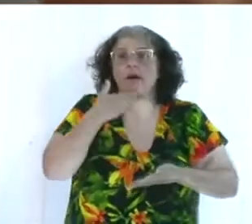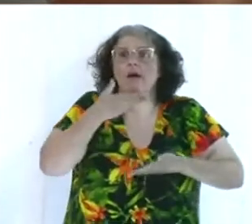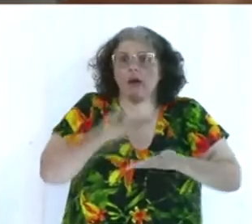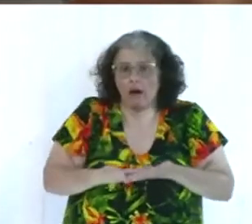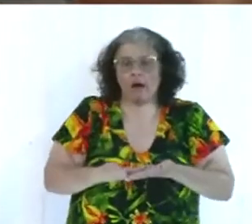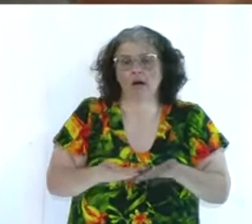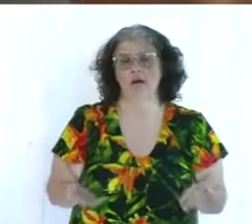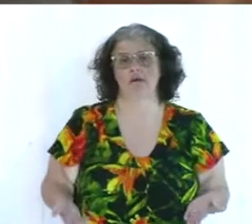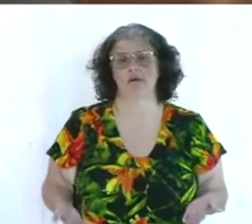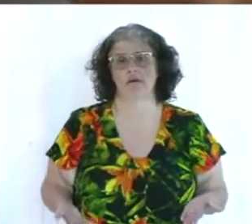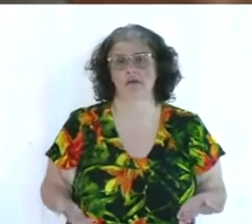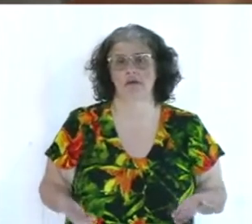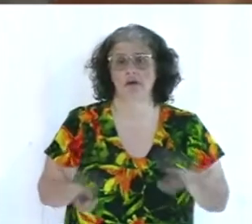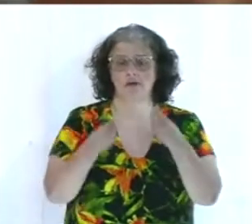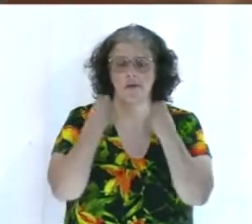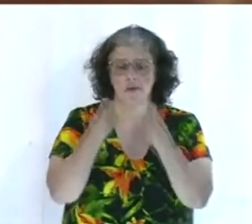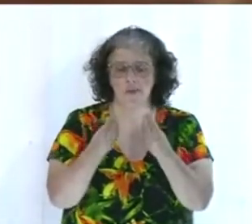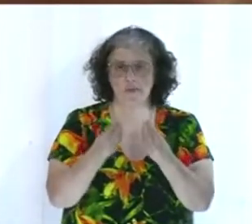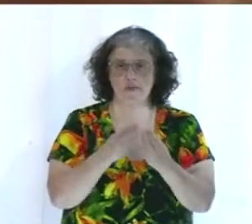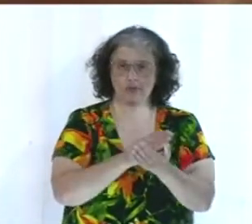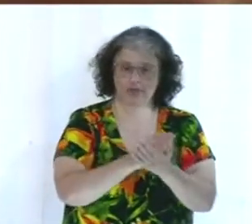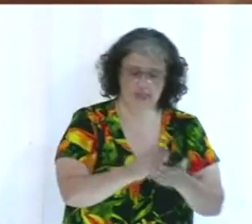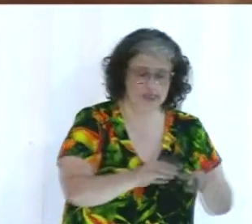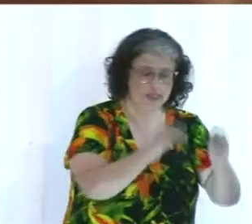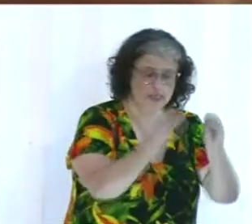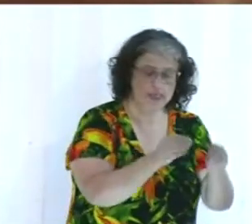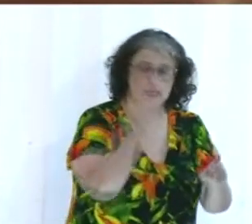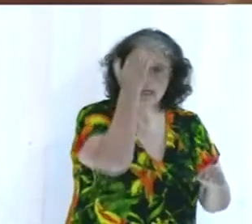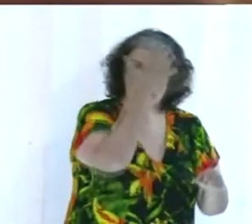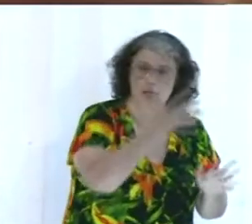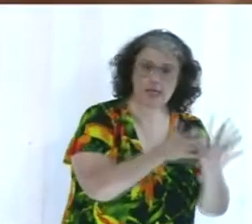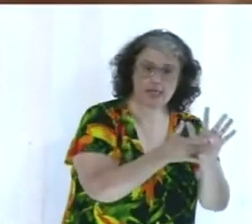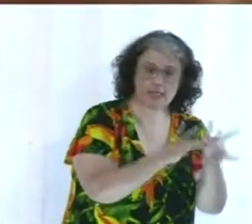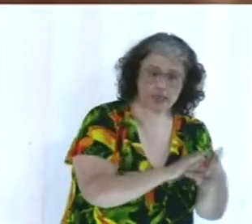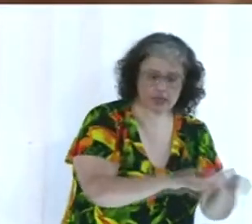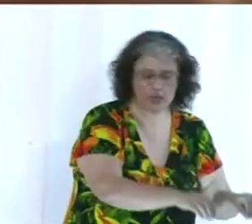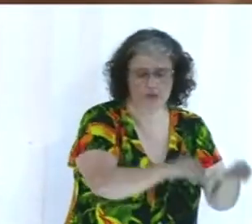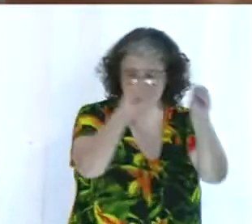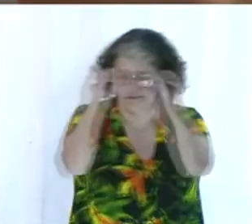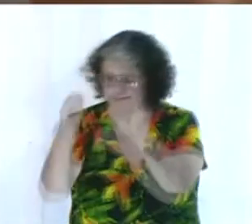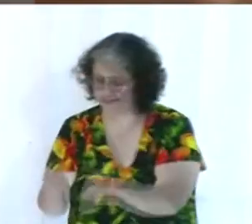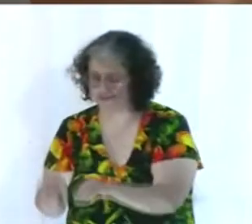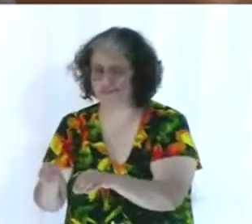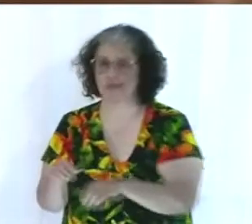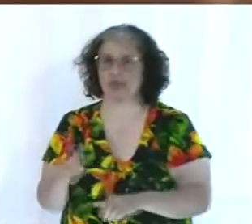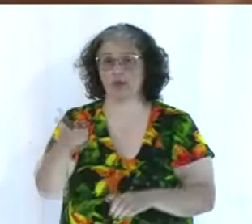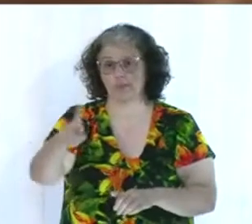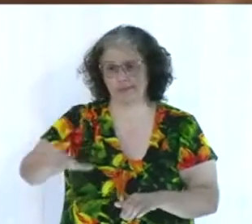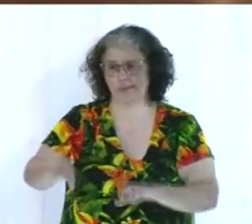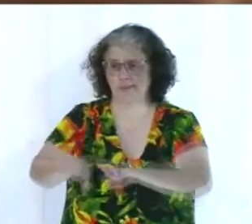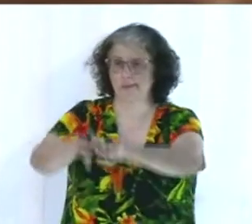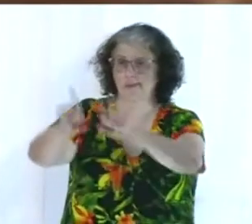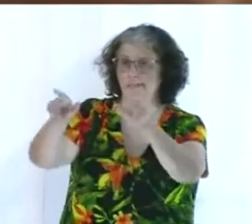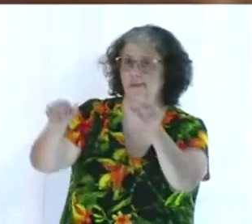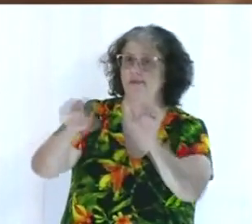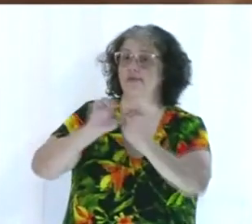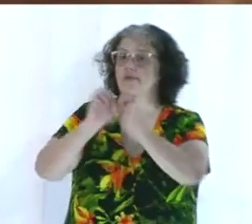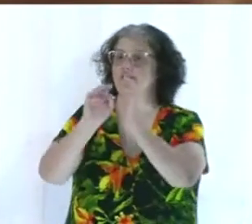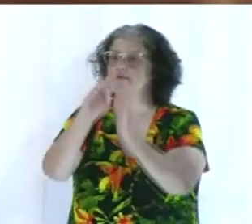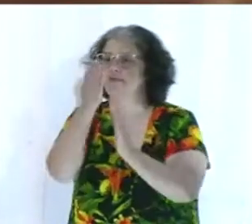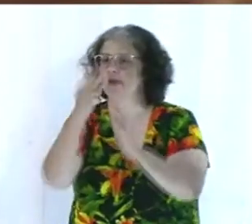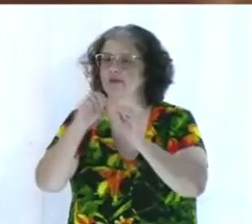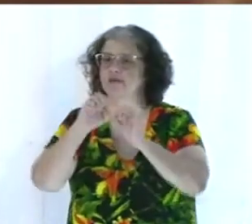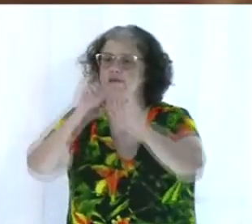passando tão depressa daquele que vos chamou na graça de Cristo para outro evangelho.